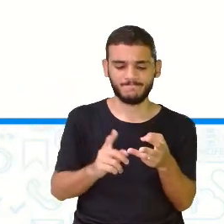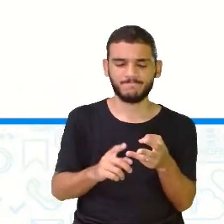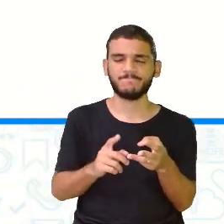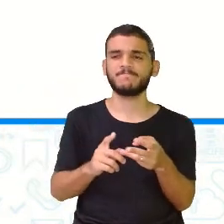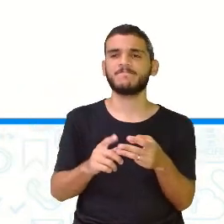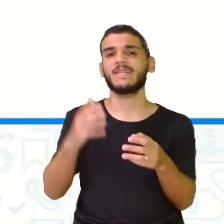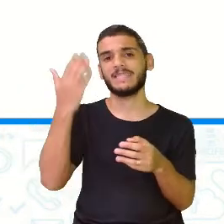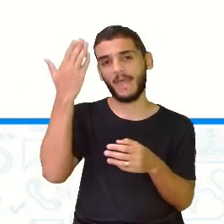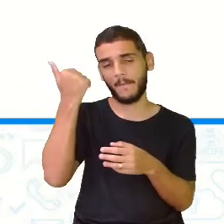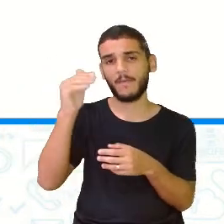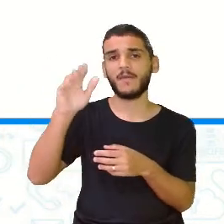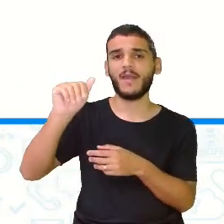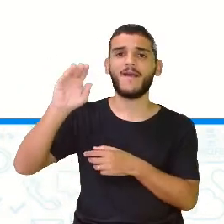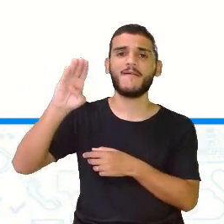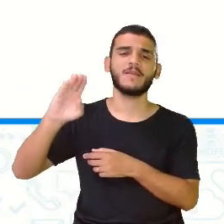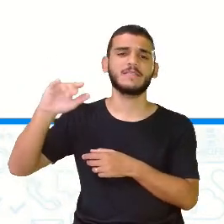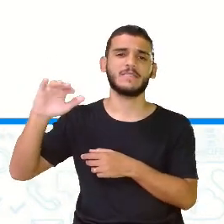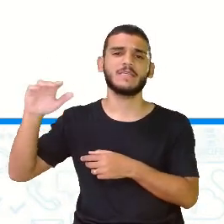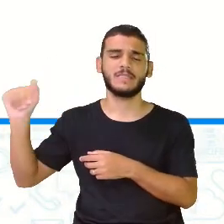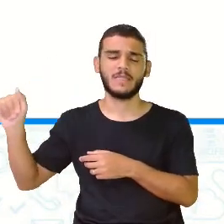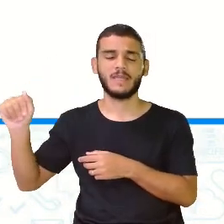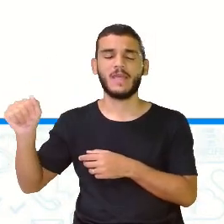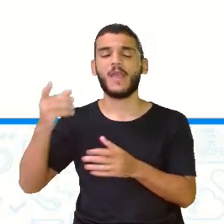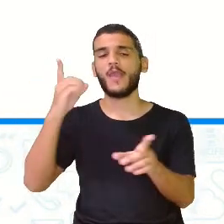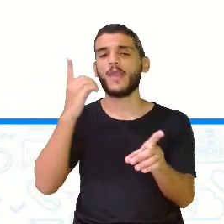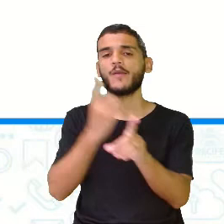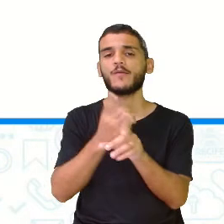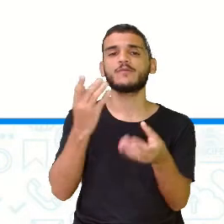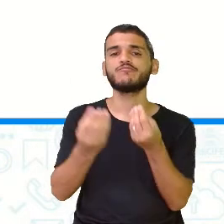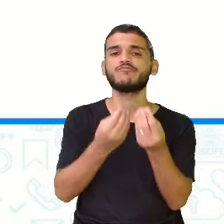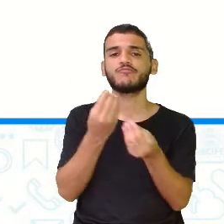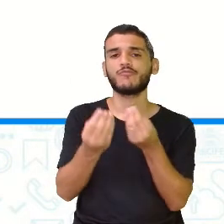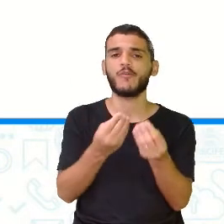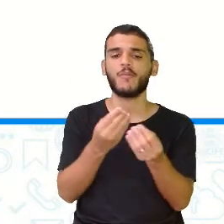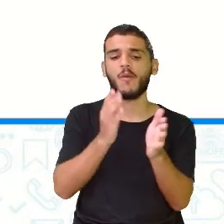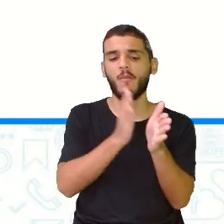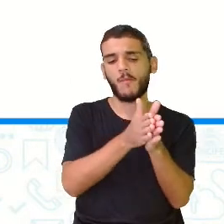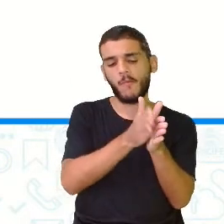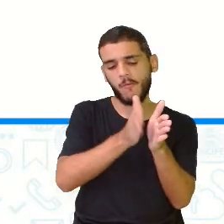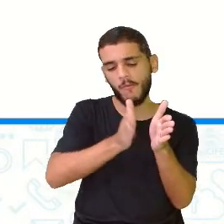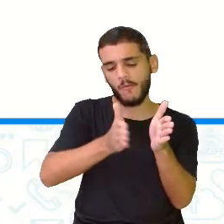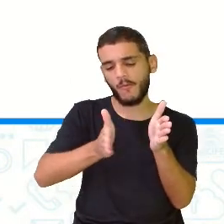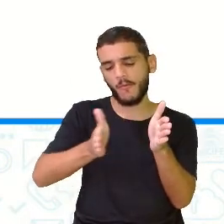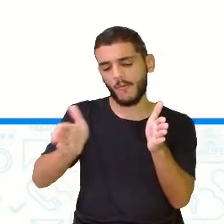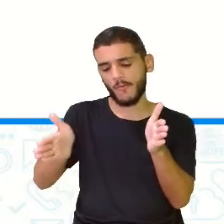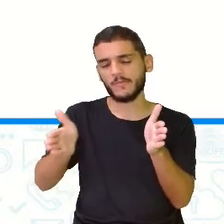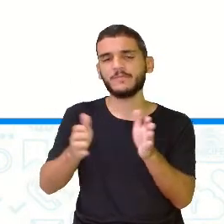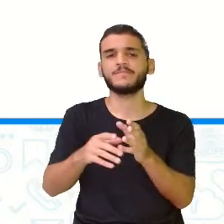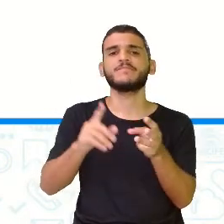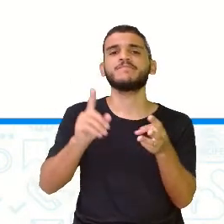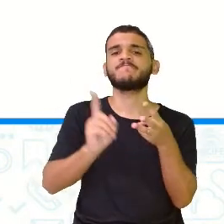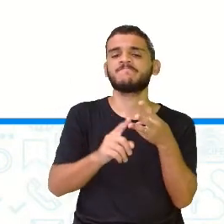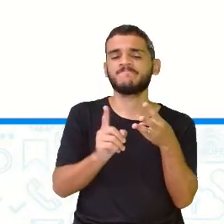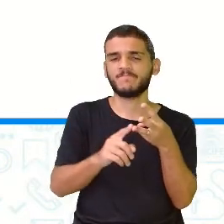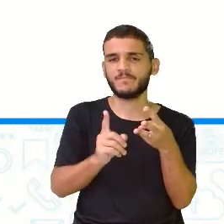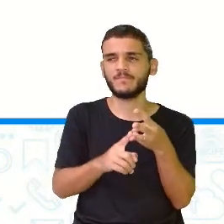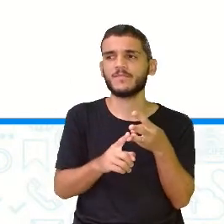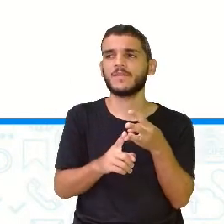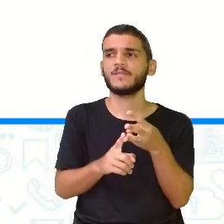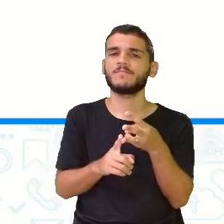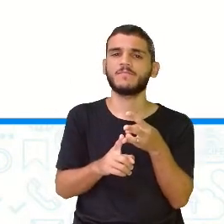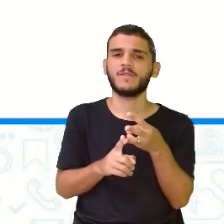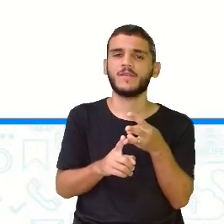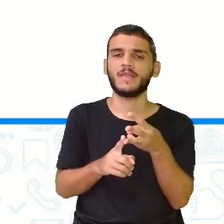nós encontramos os verbetes por ordem alfabética. E aí vamos relembrar essa sequência. E também vamos